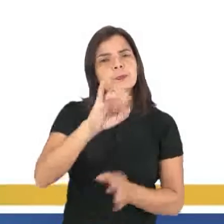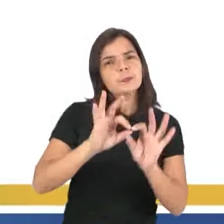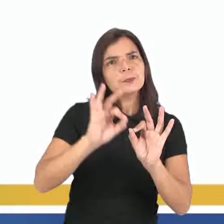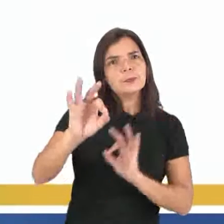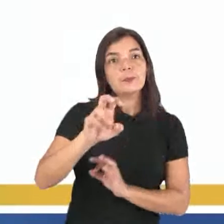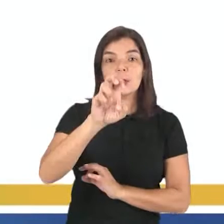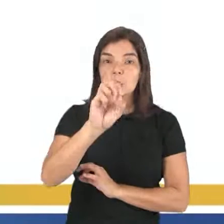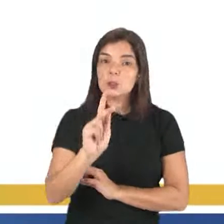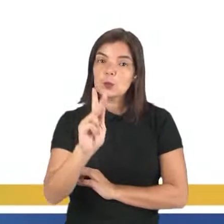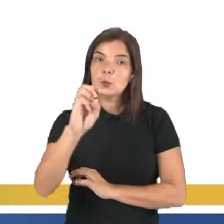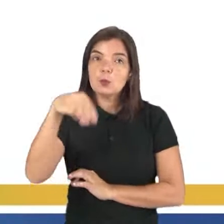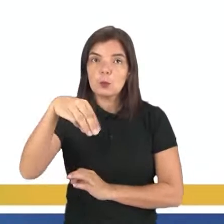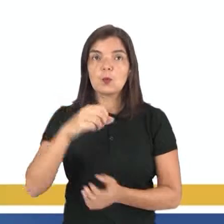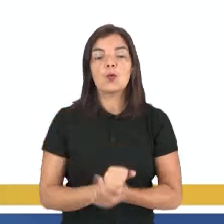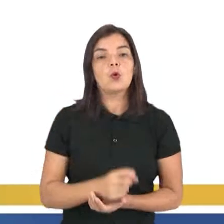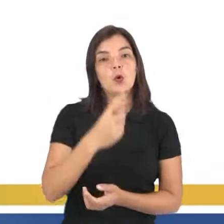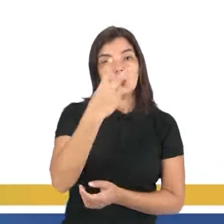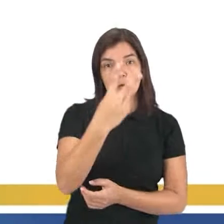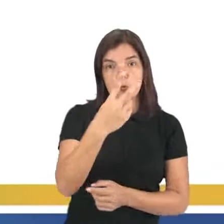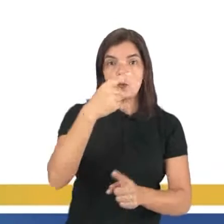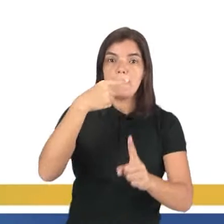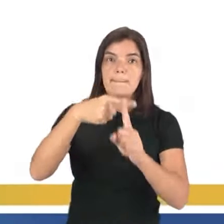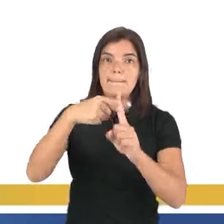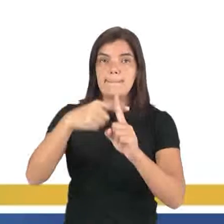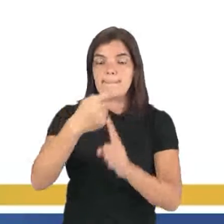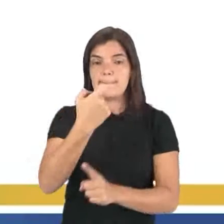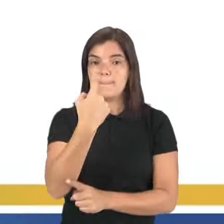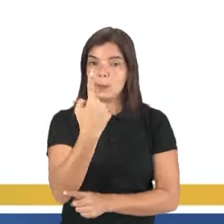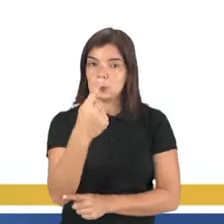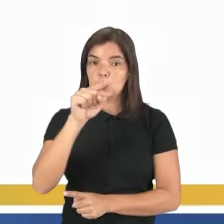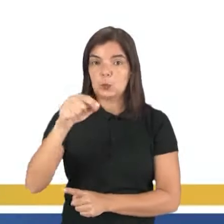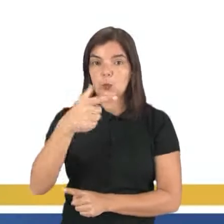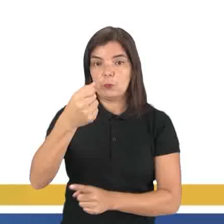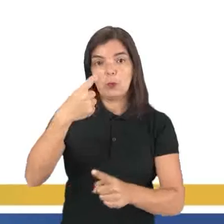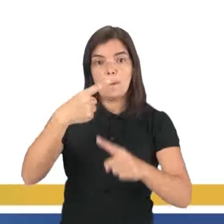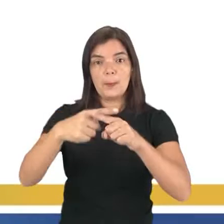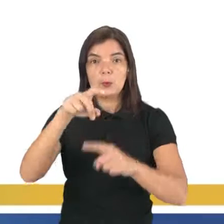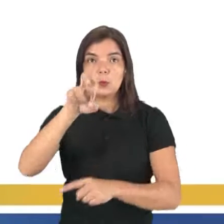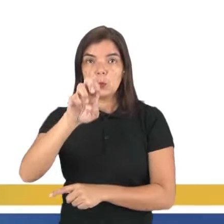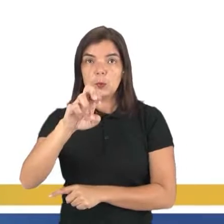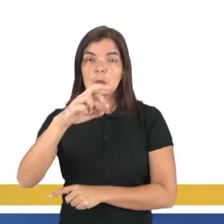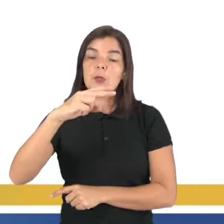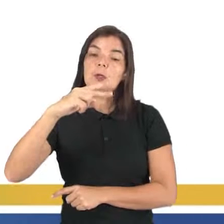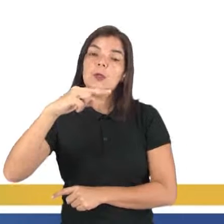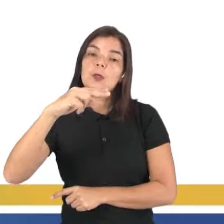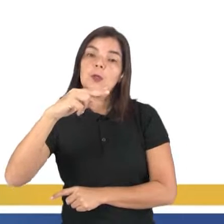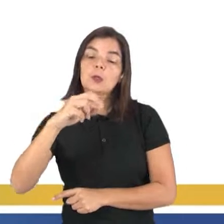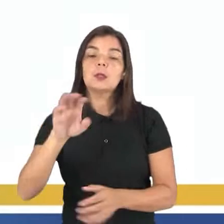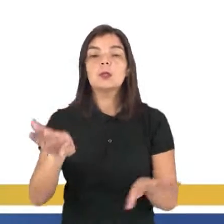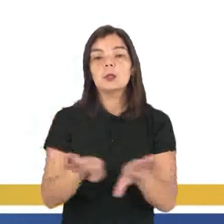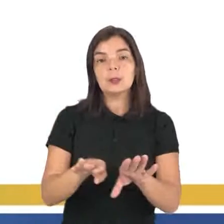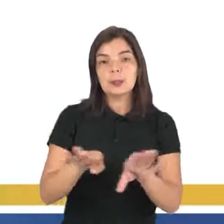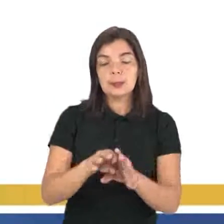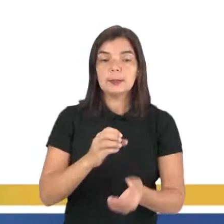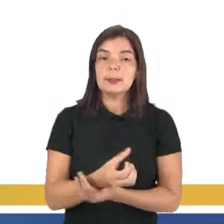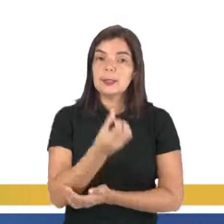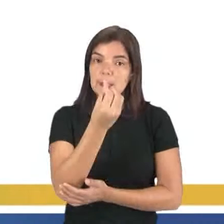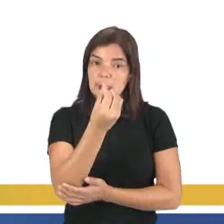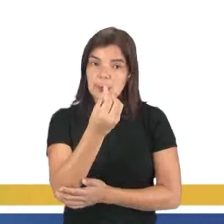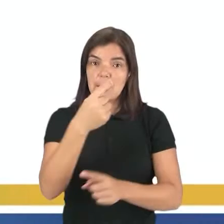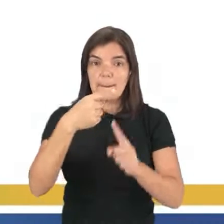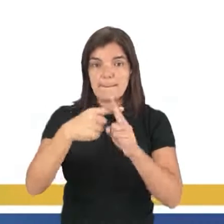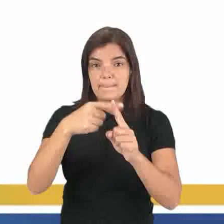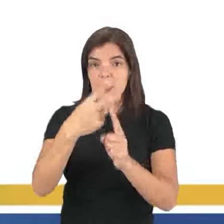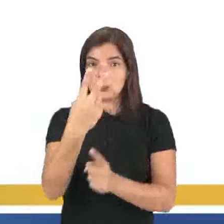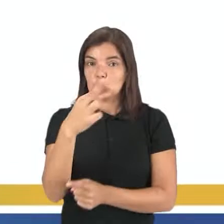for 5 quilômetros, 2 mais 1,20 multiplicado por 5. 1,20 multiplicado por 5 dá R$ 6,